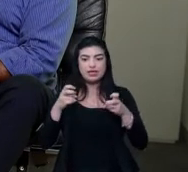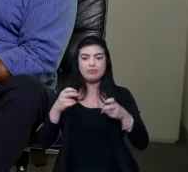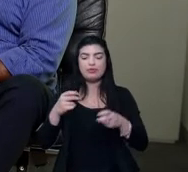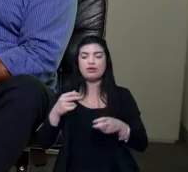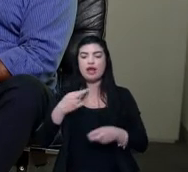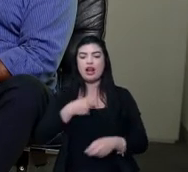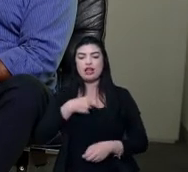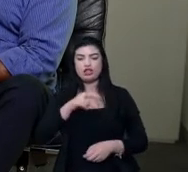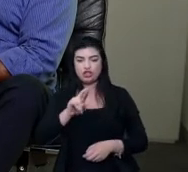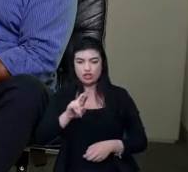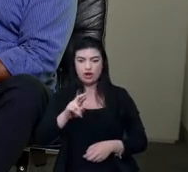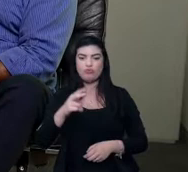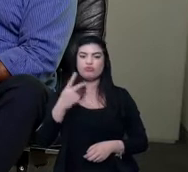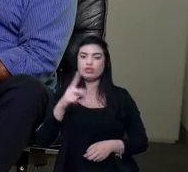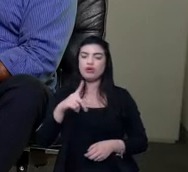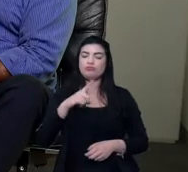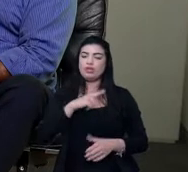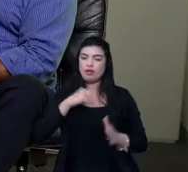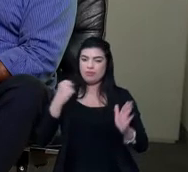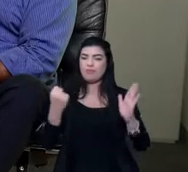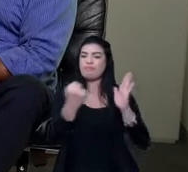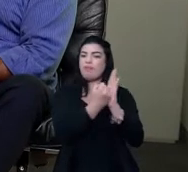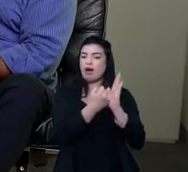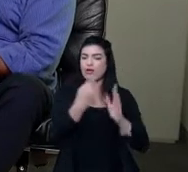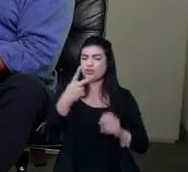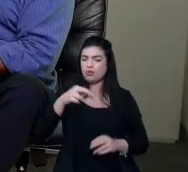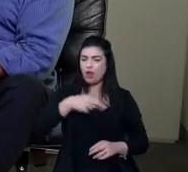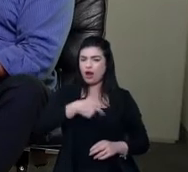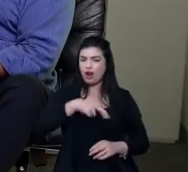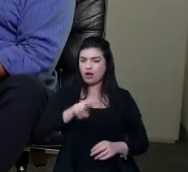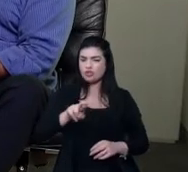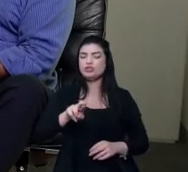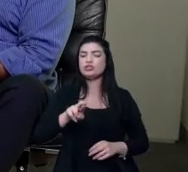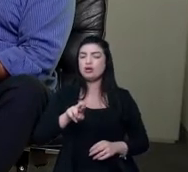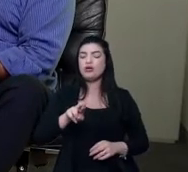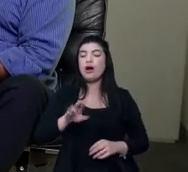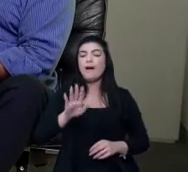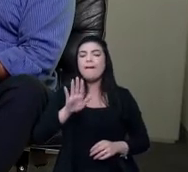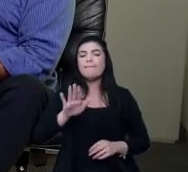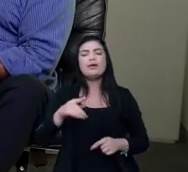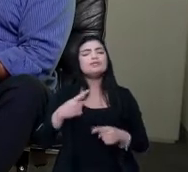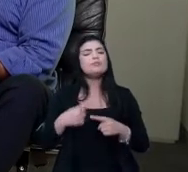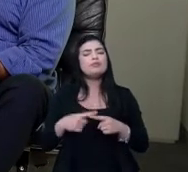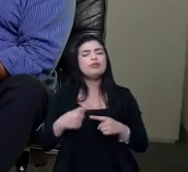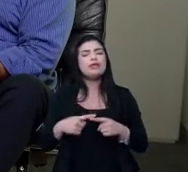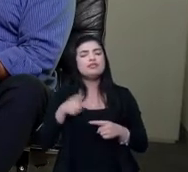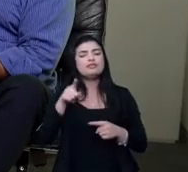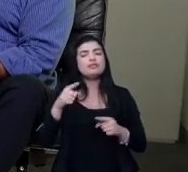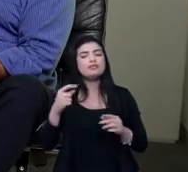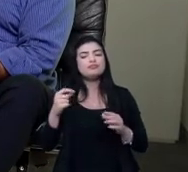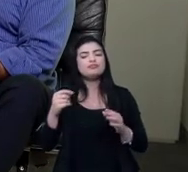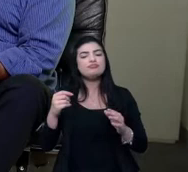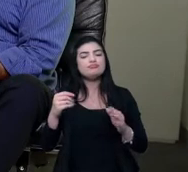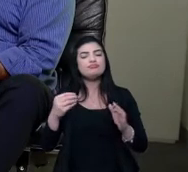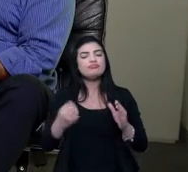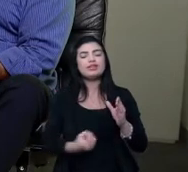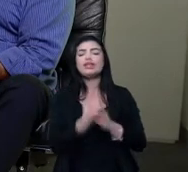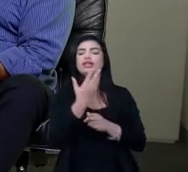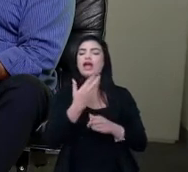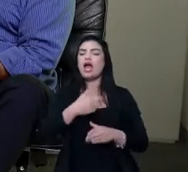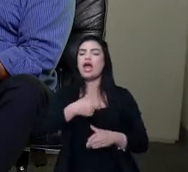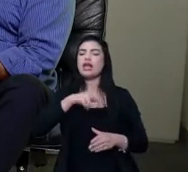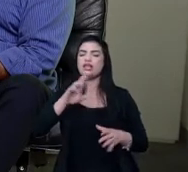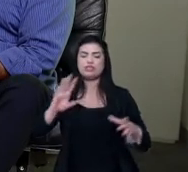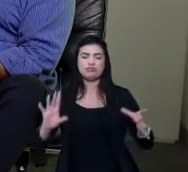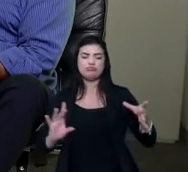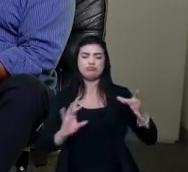suas obras existe essa manifestação. E por que que acontece isso? De que forma você liga a sua